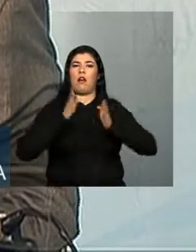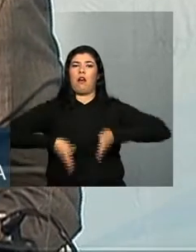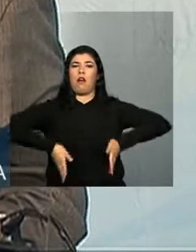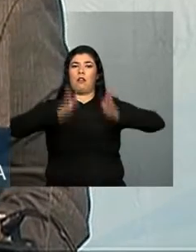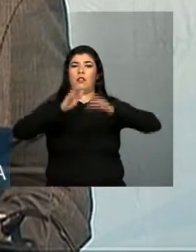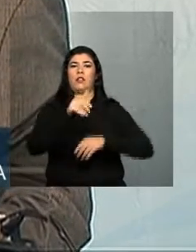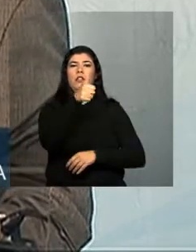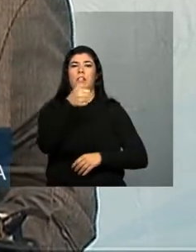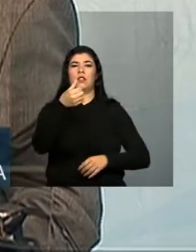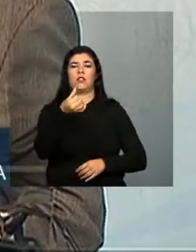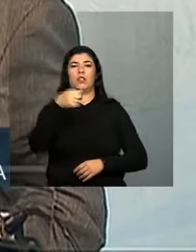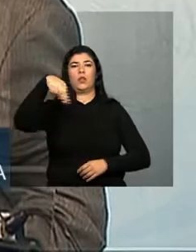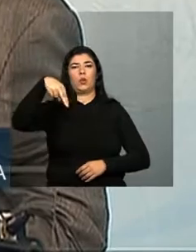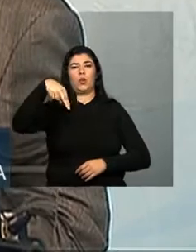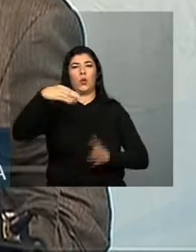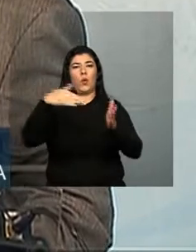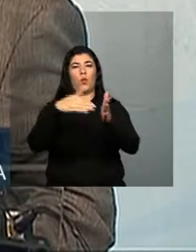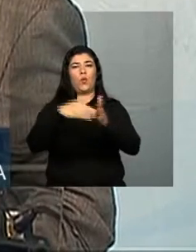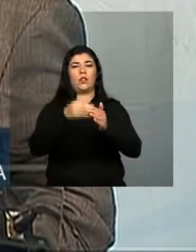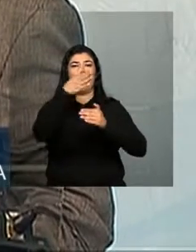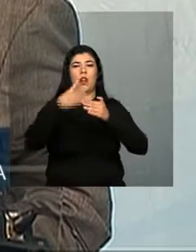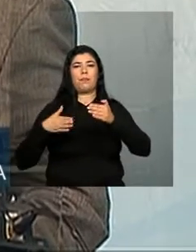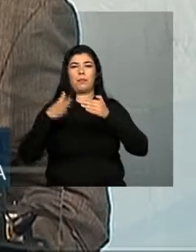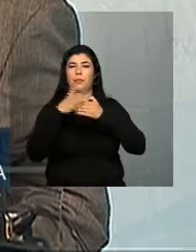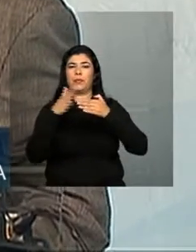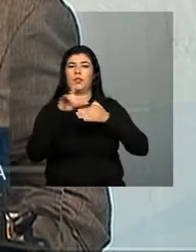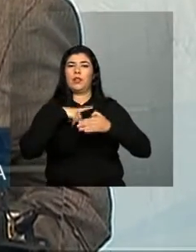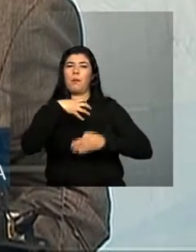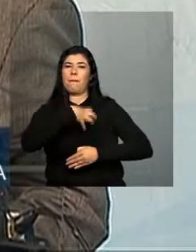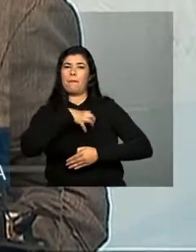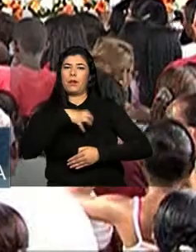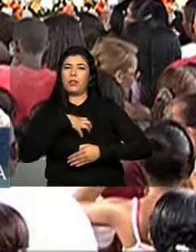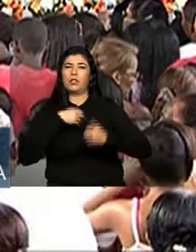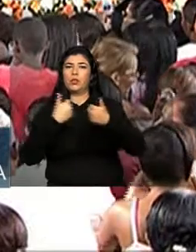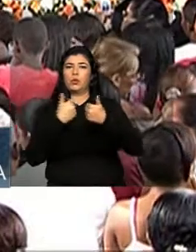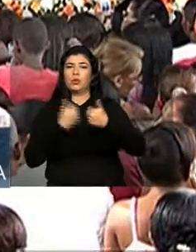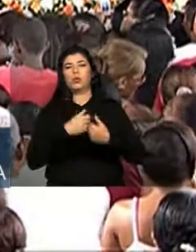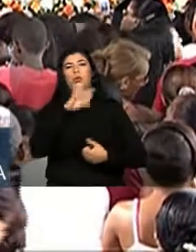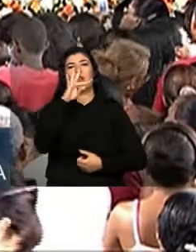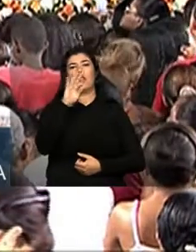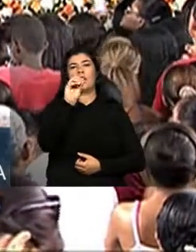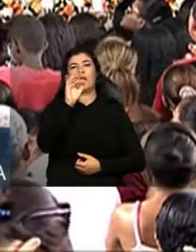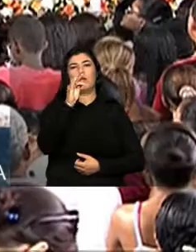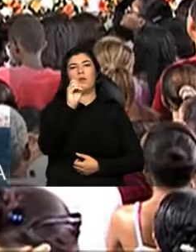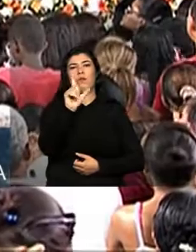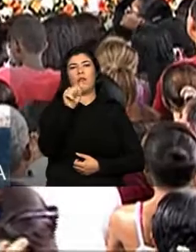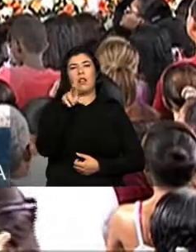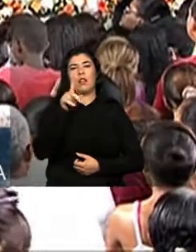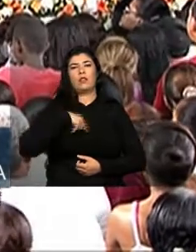a divisa da Bahia, com a duplicação até a cidade de Teofilândia, depois de